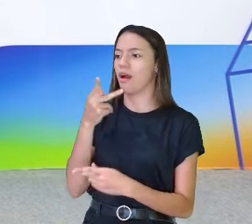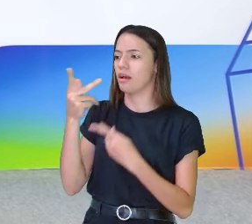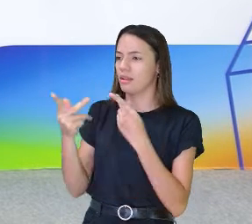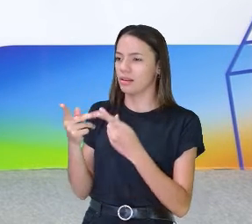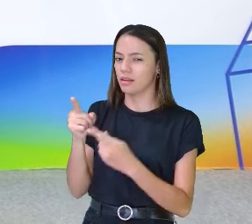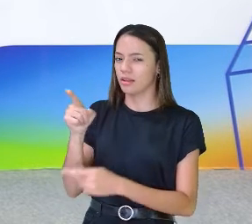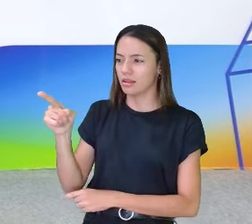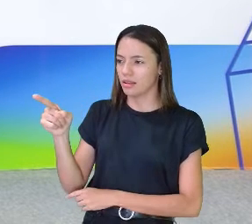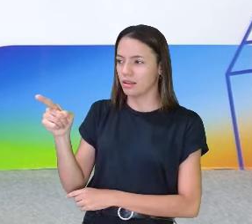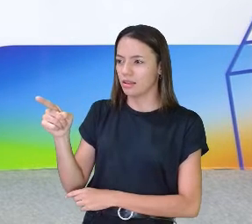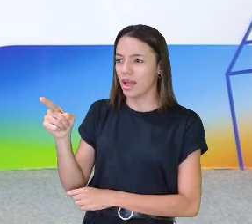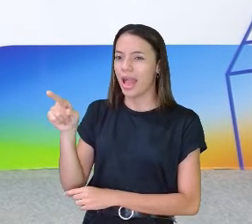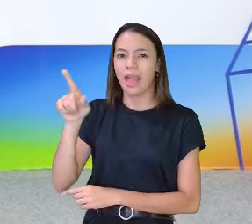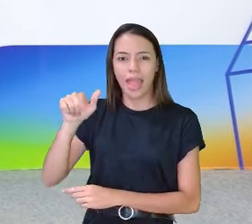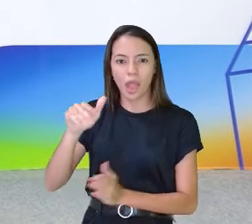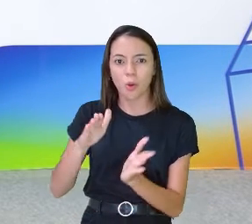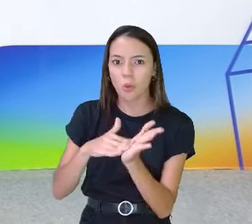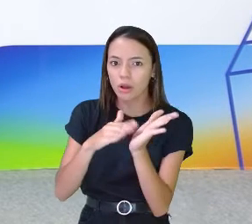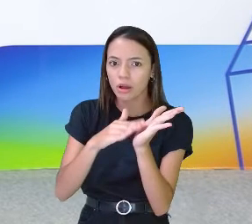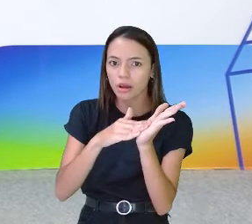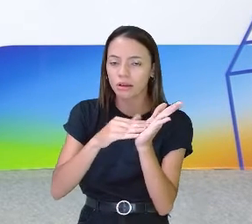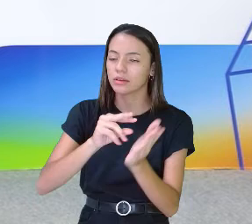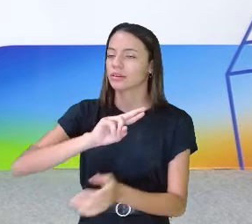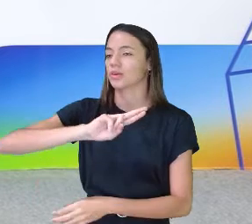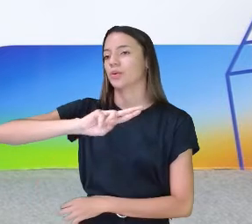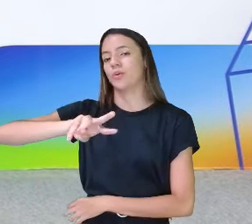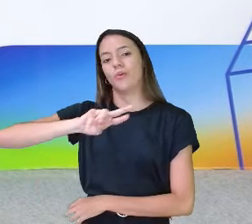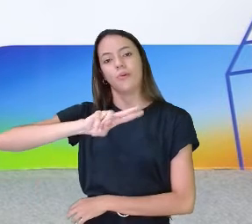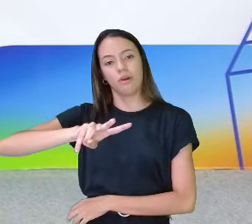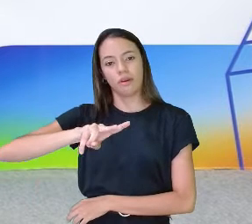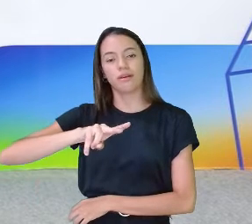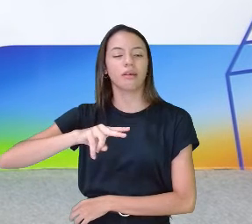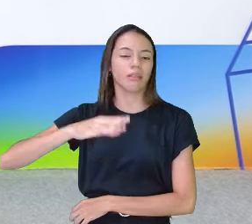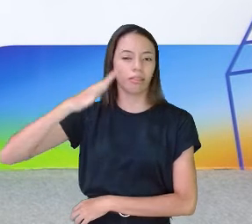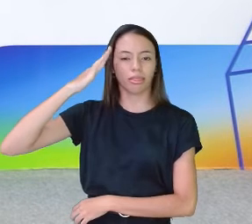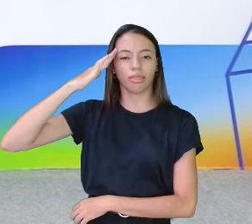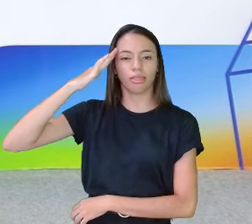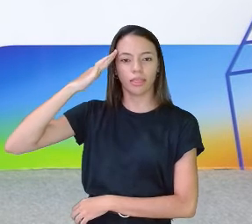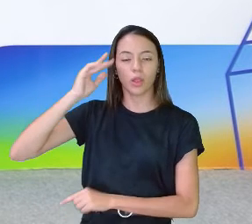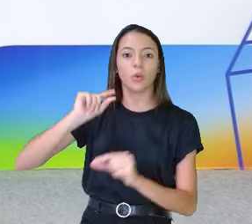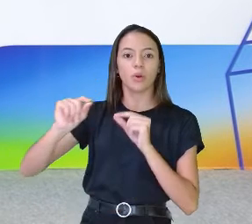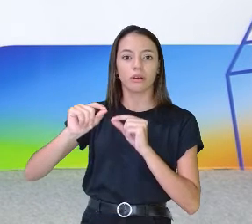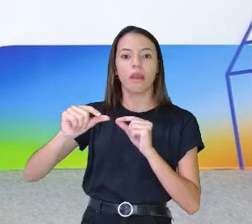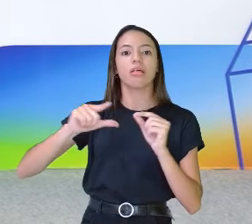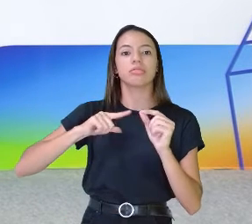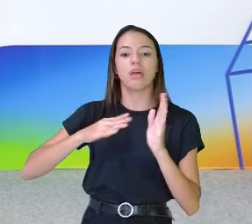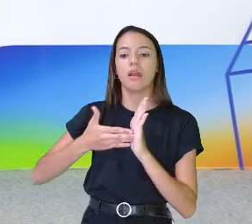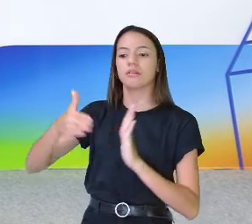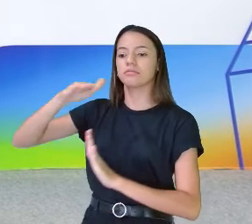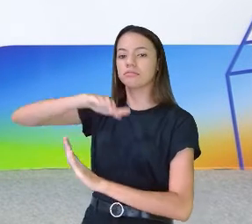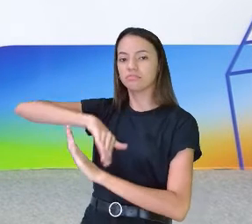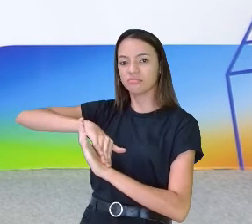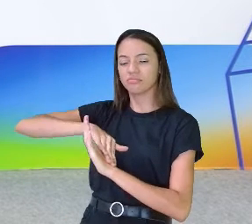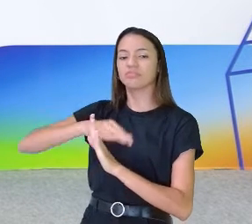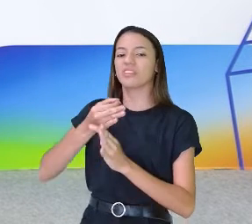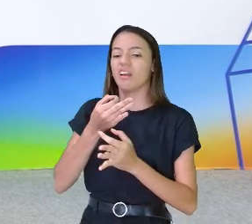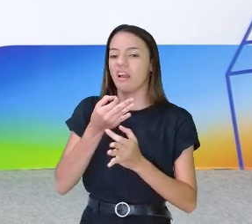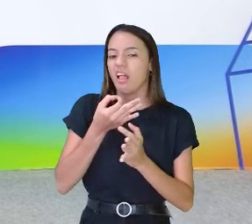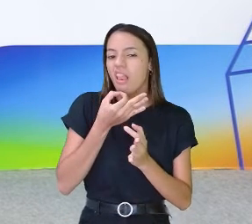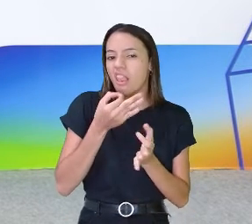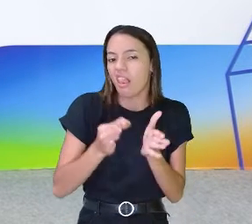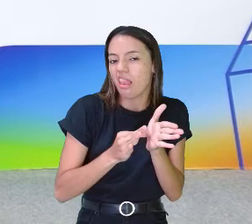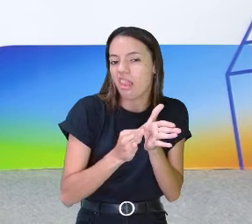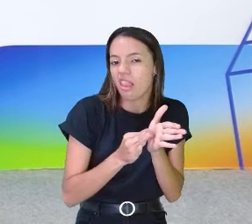acreditar que ele está elogiando, né? Você vai entender que ali tem uma crítica embutida, quando você destaca, na verdade,